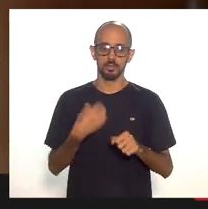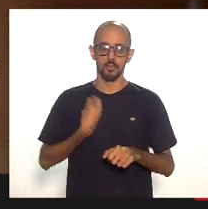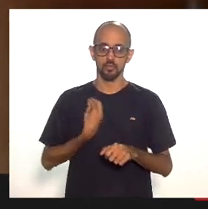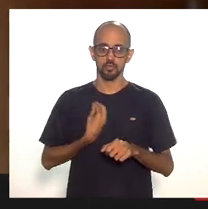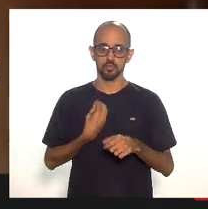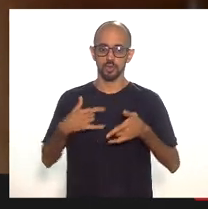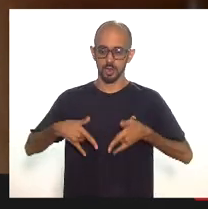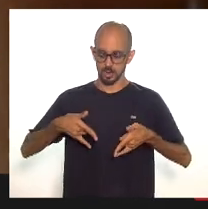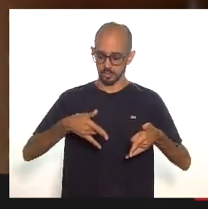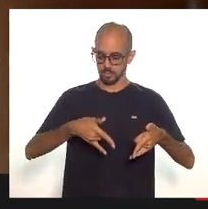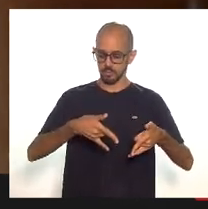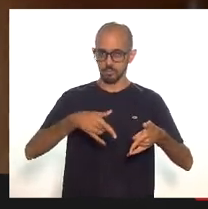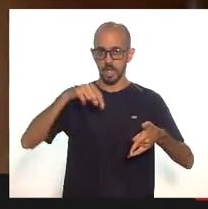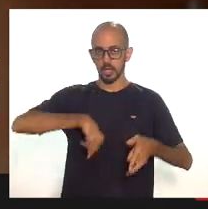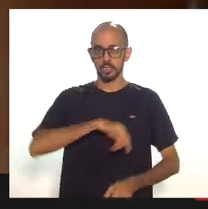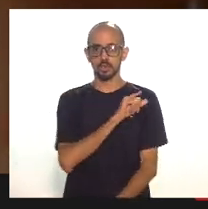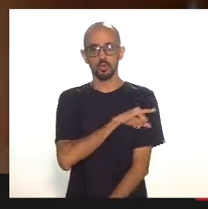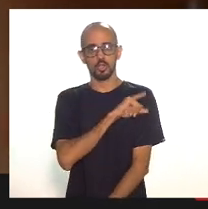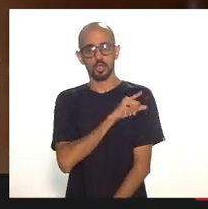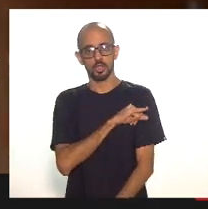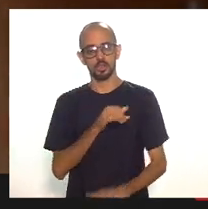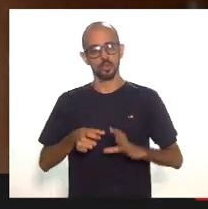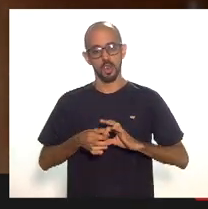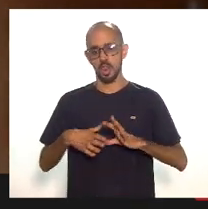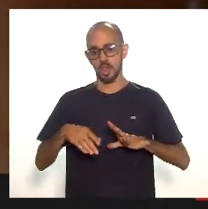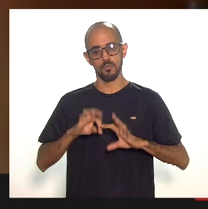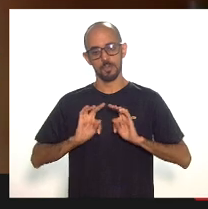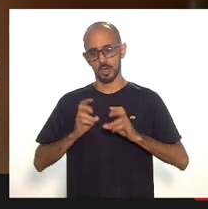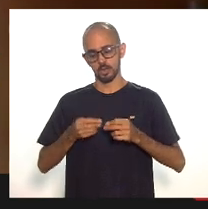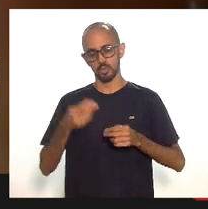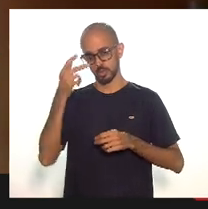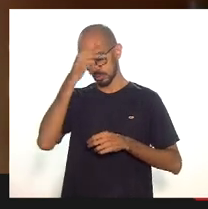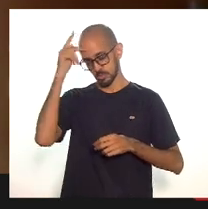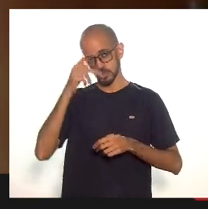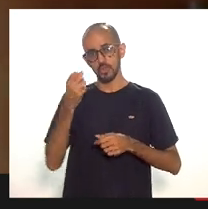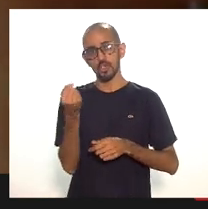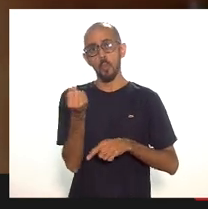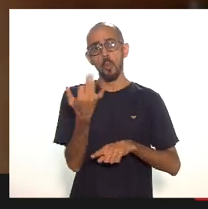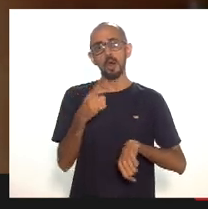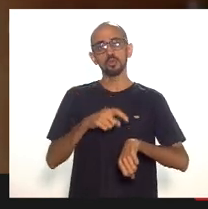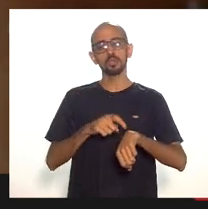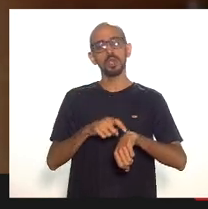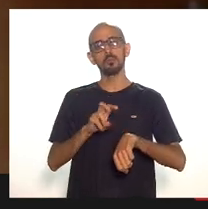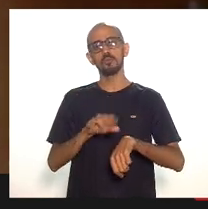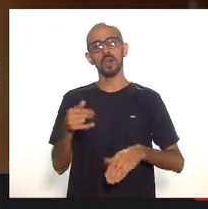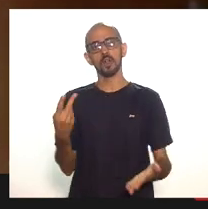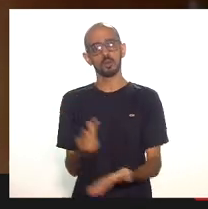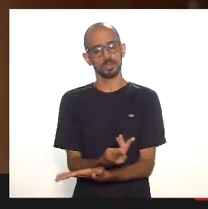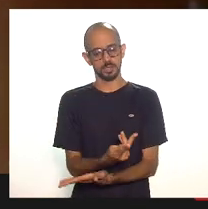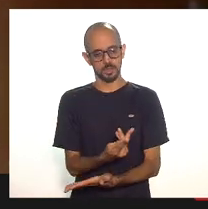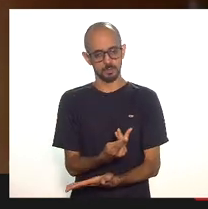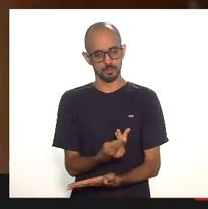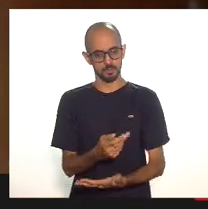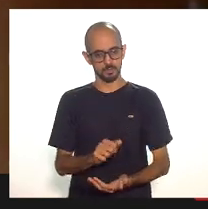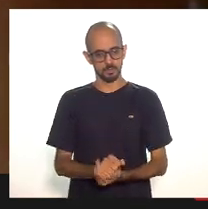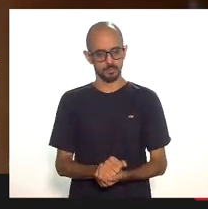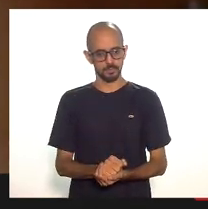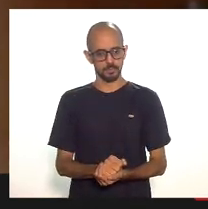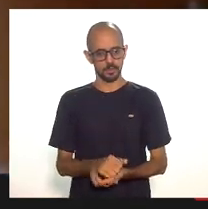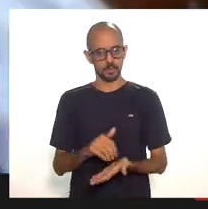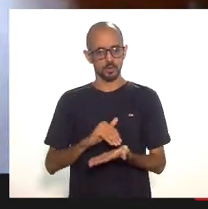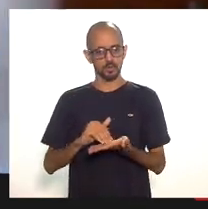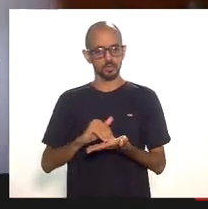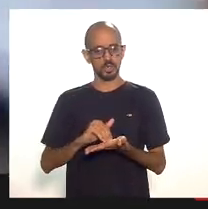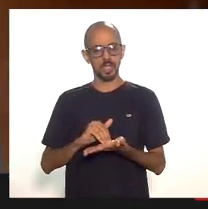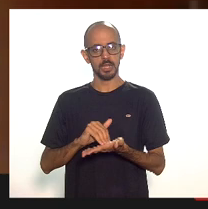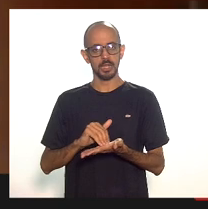hospitais federais aqui no Rio de Janeiro à disposição dos pacientes? Em quanto tempo isso poderá ocorrer? Para o secretário de Saúde, secretário